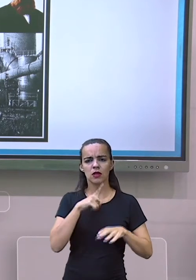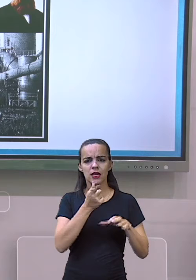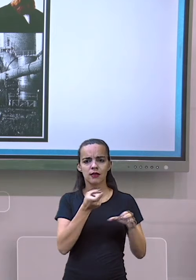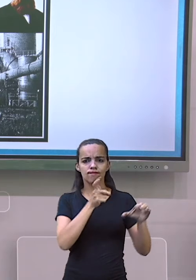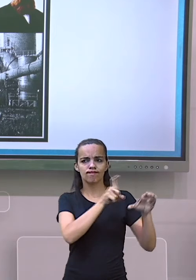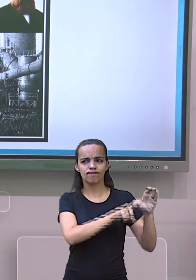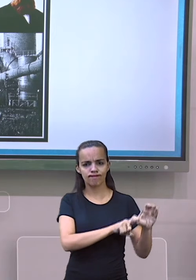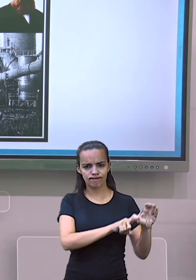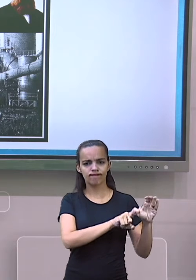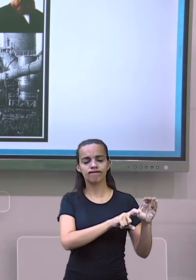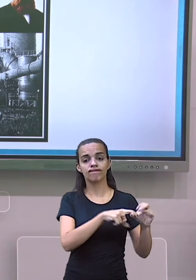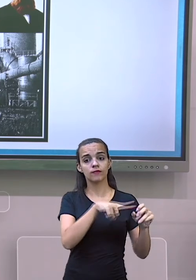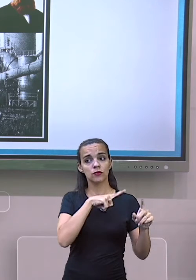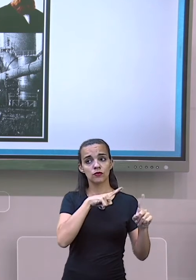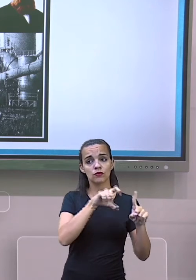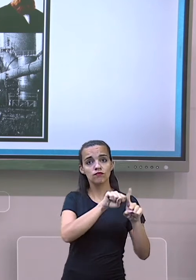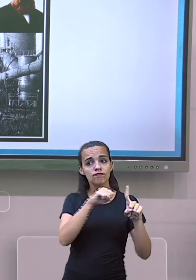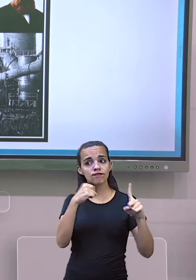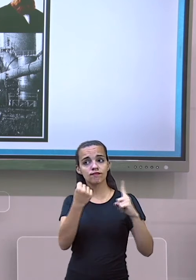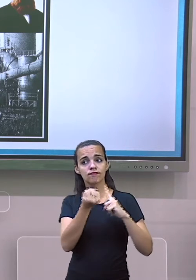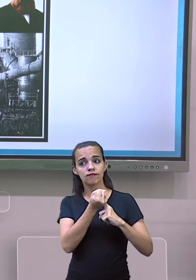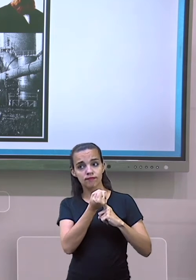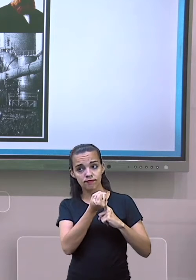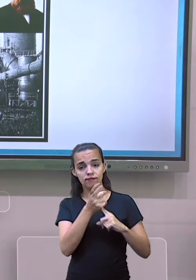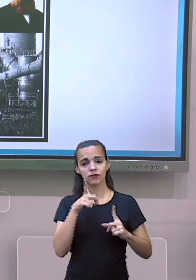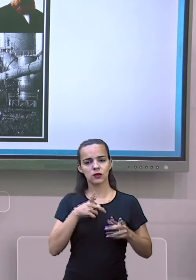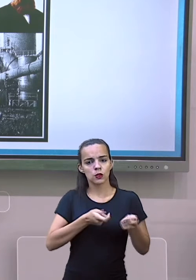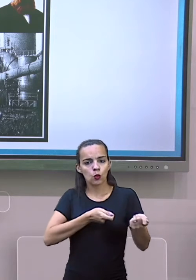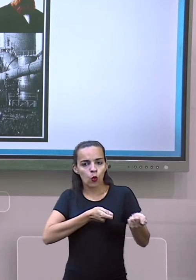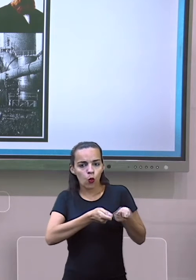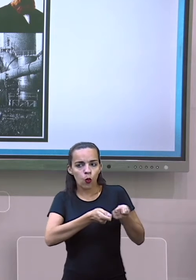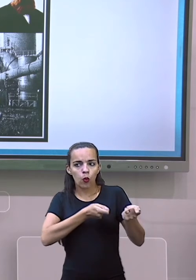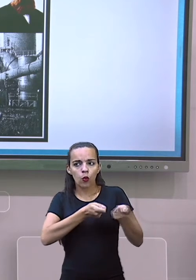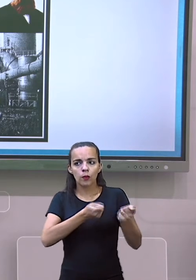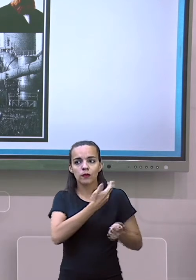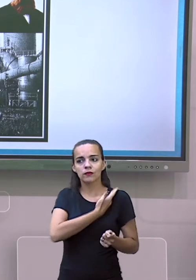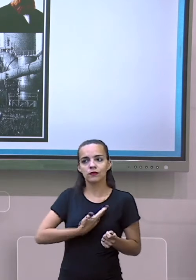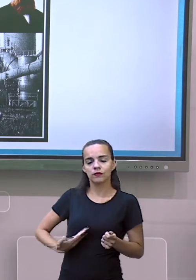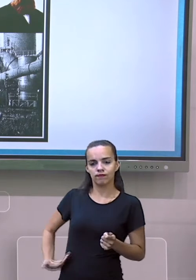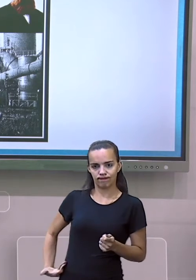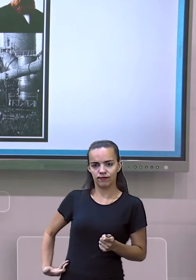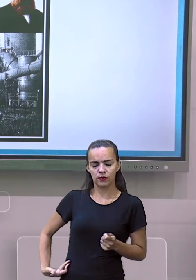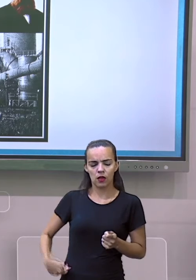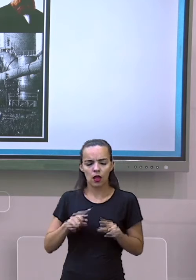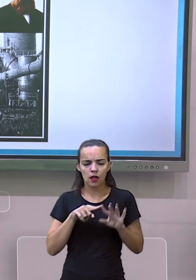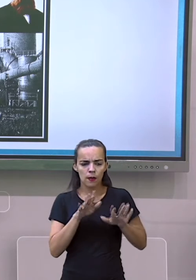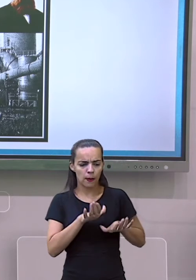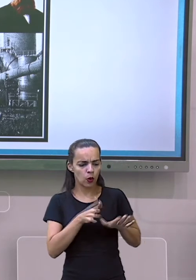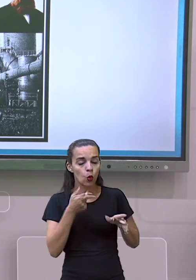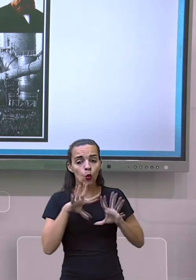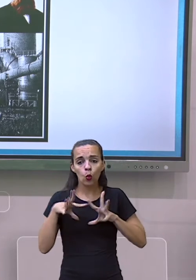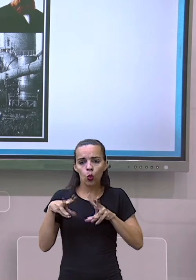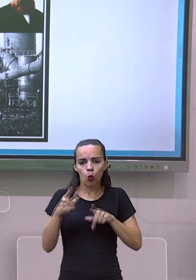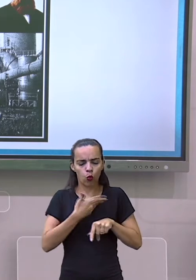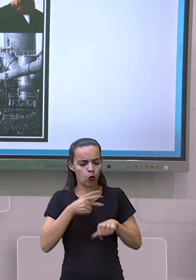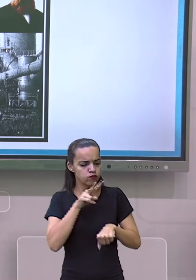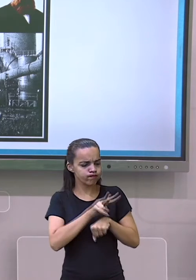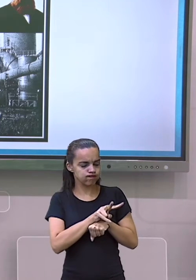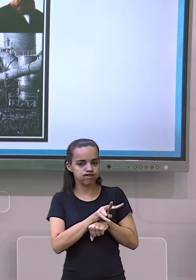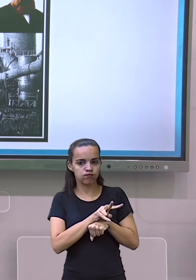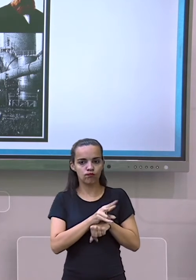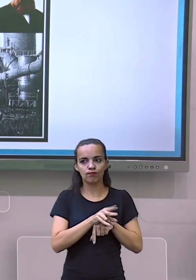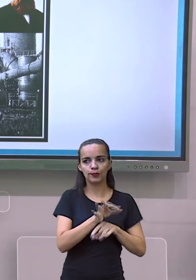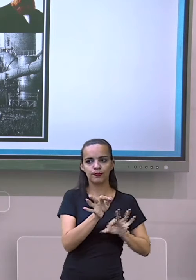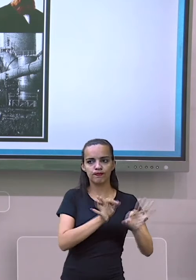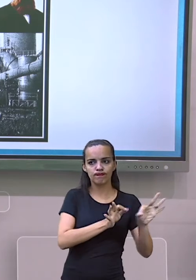Pertenceriam à sociedade e seriam controlados pelo Estado e pela economia planificada, com o Estado dirigindo